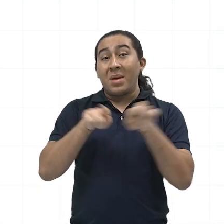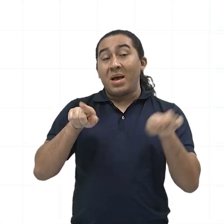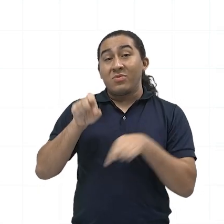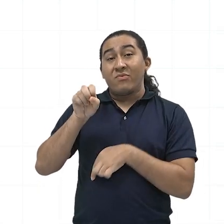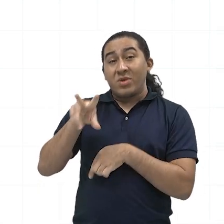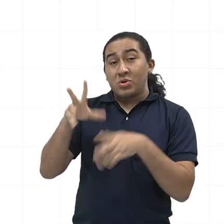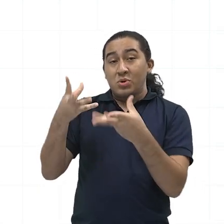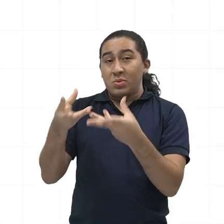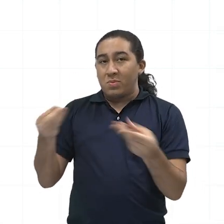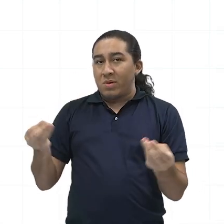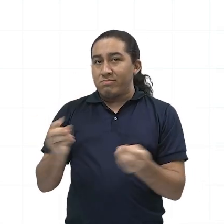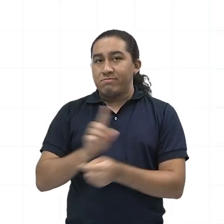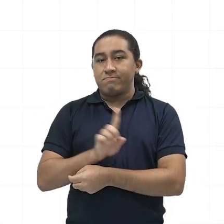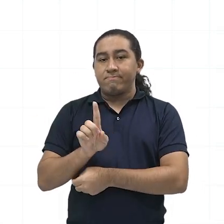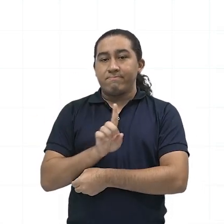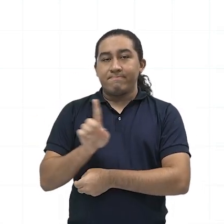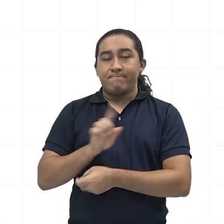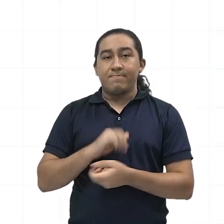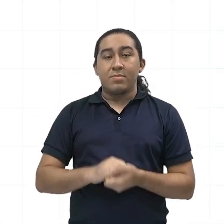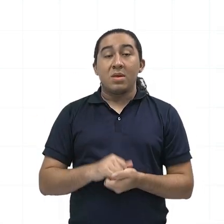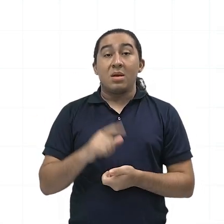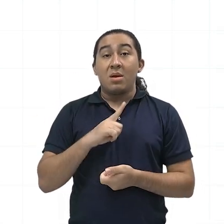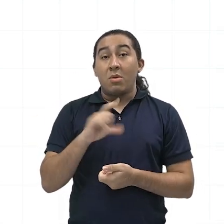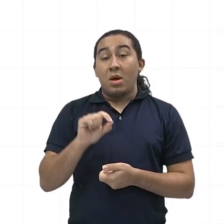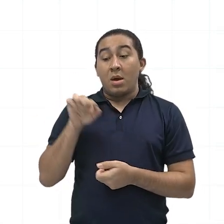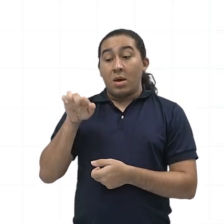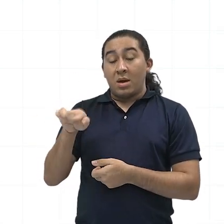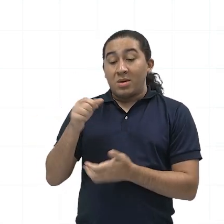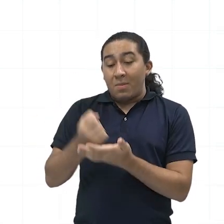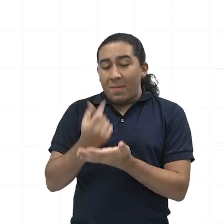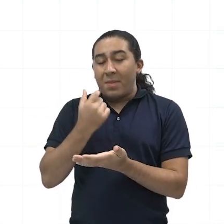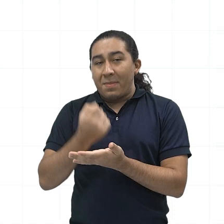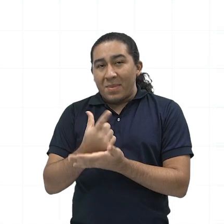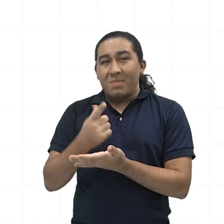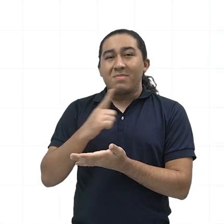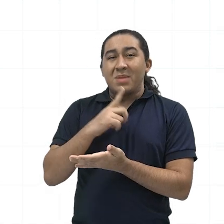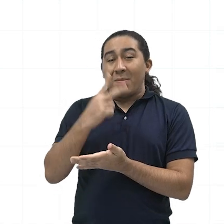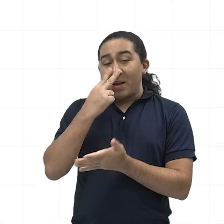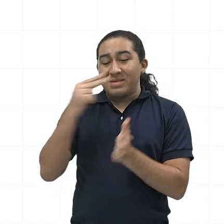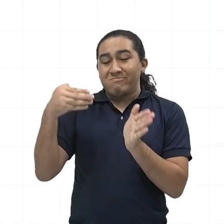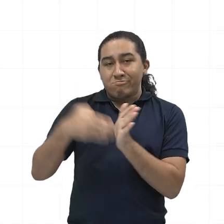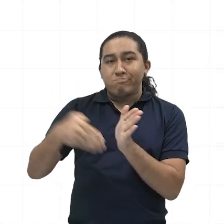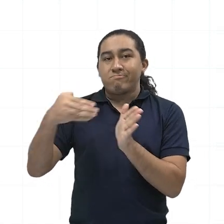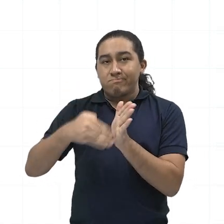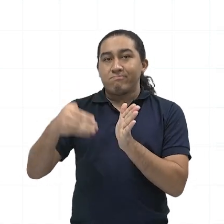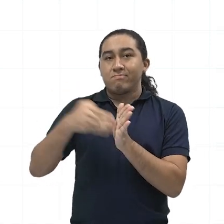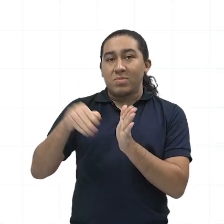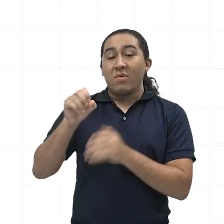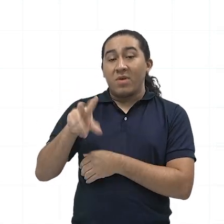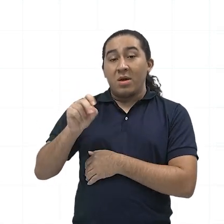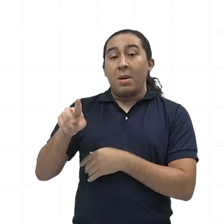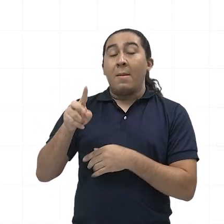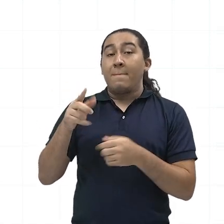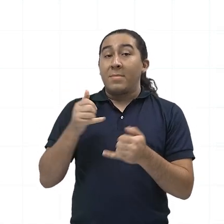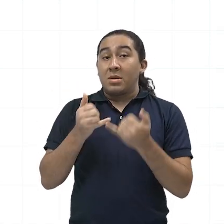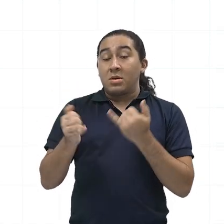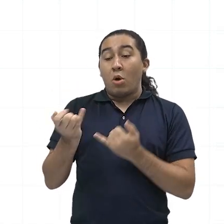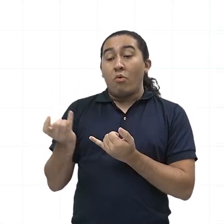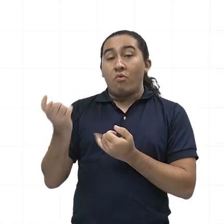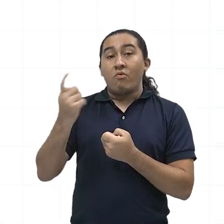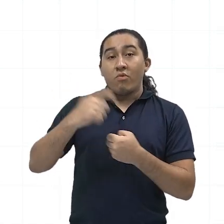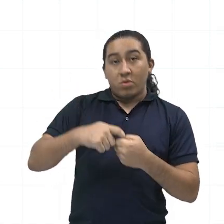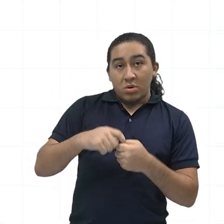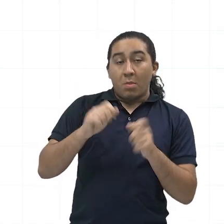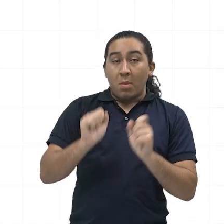do organismo. Então, ele tem uma certa resistência, né? Ele tem uma certa reincidência, porém pode